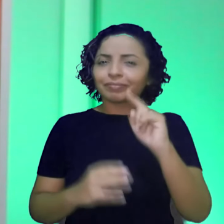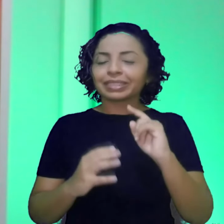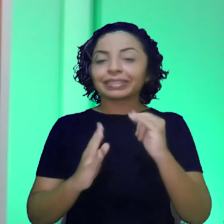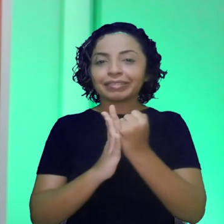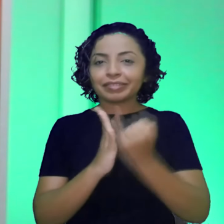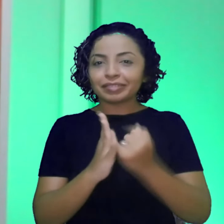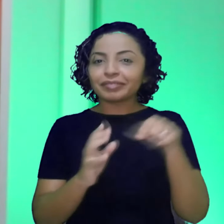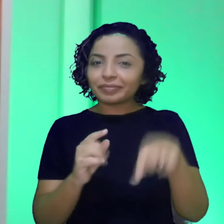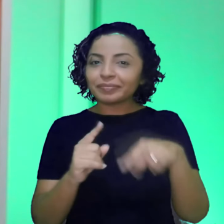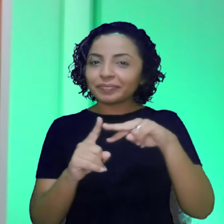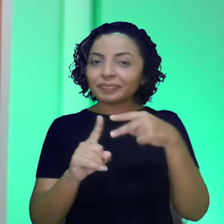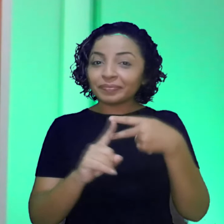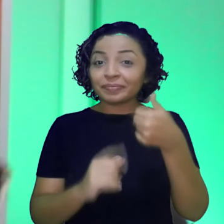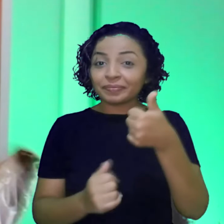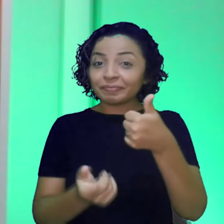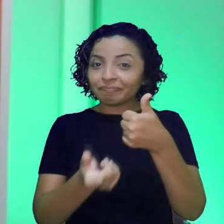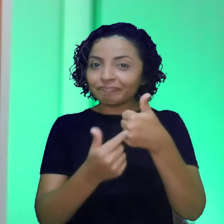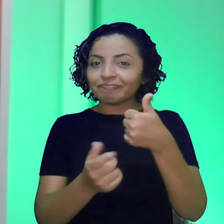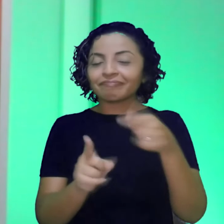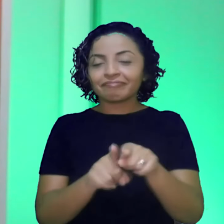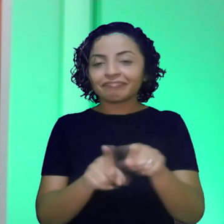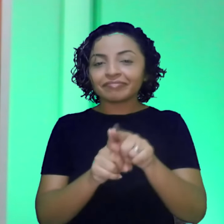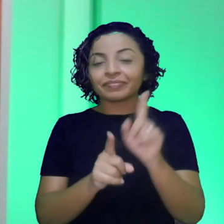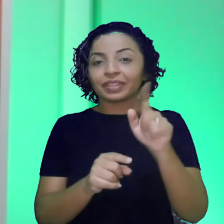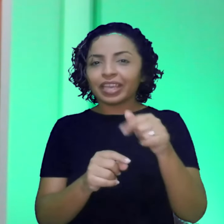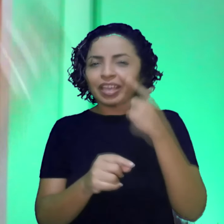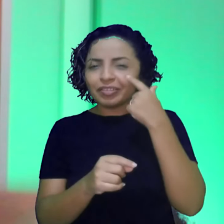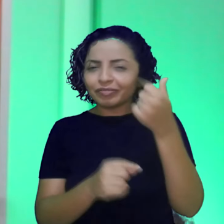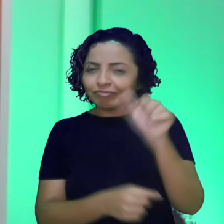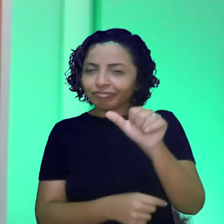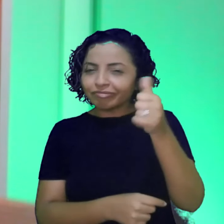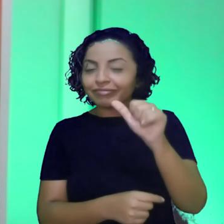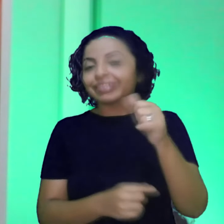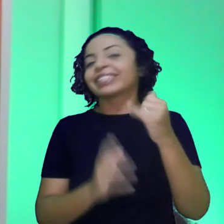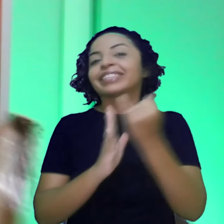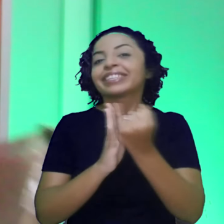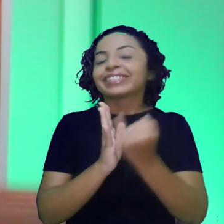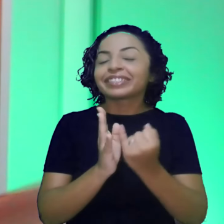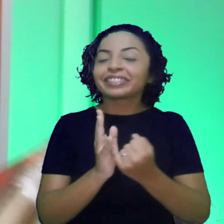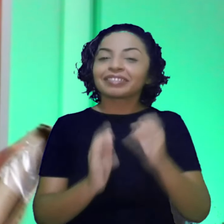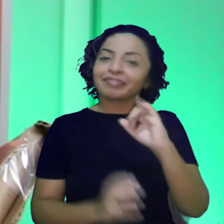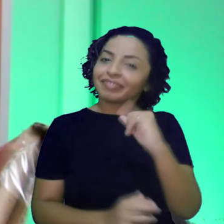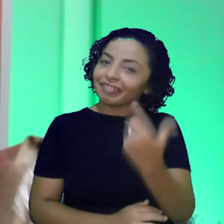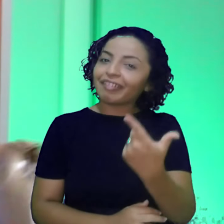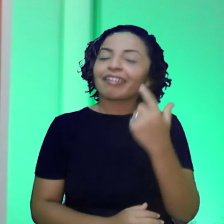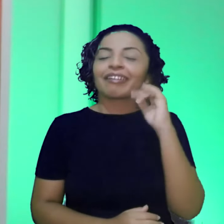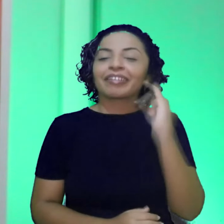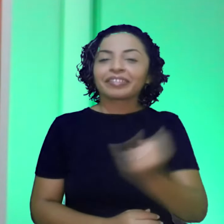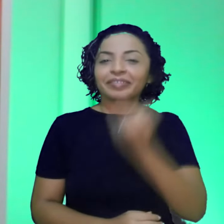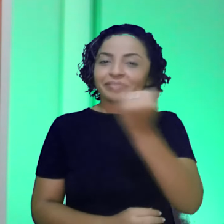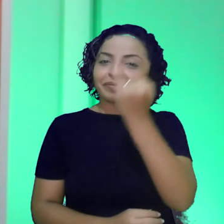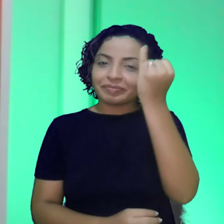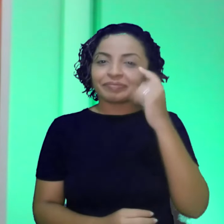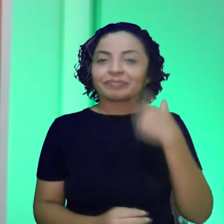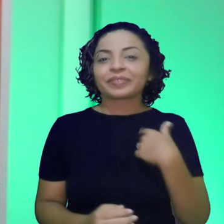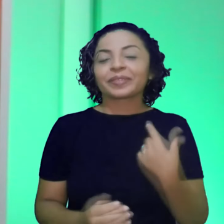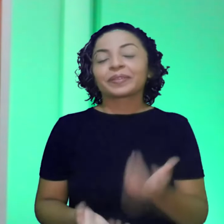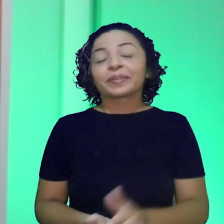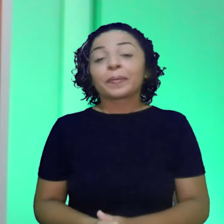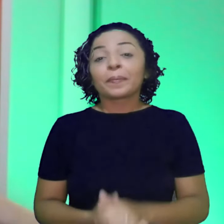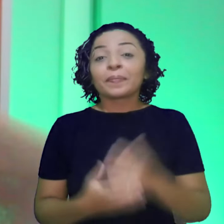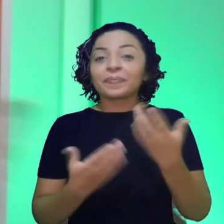canal e deixar o like. Isso é importante para a gente ter um termômetro também e se inscrever, claro, é muito importante, sem